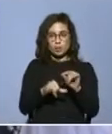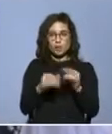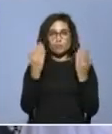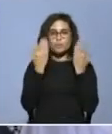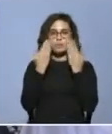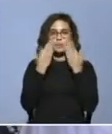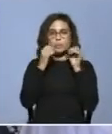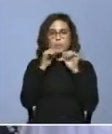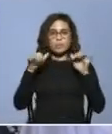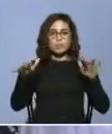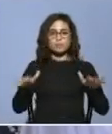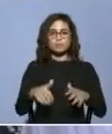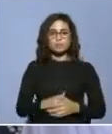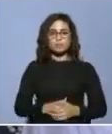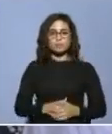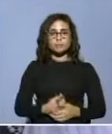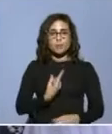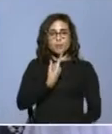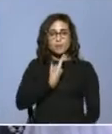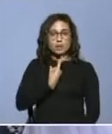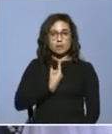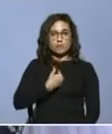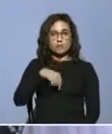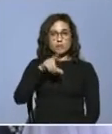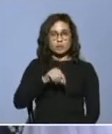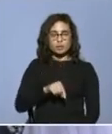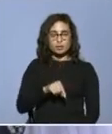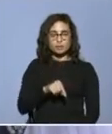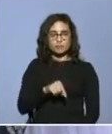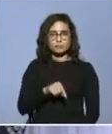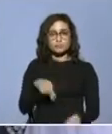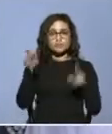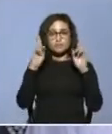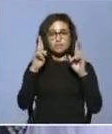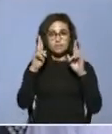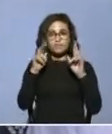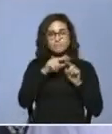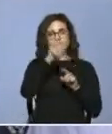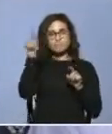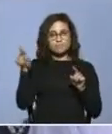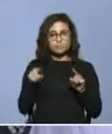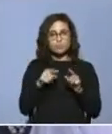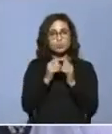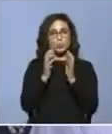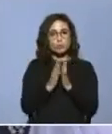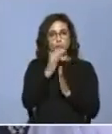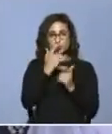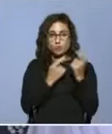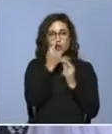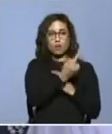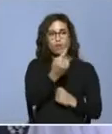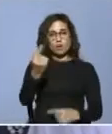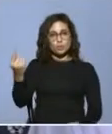Facebook, não posso deixar de vos desejar a todos e a cada